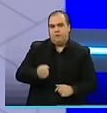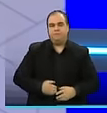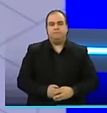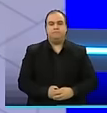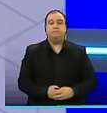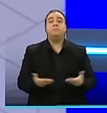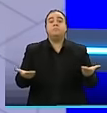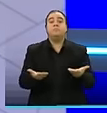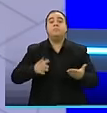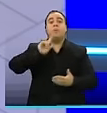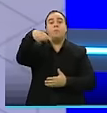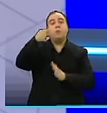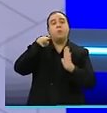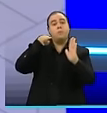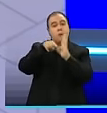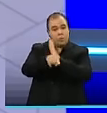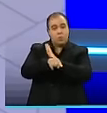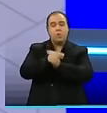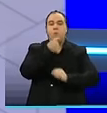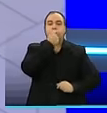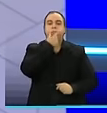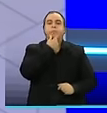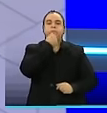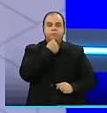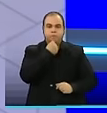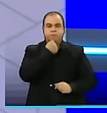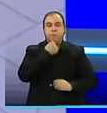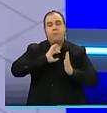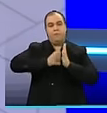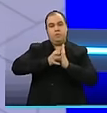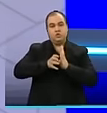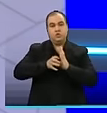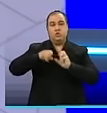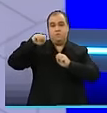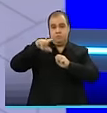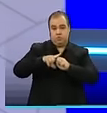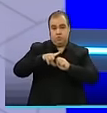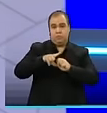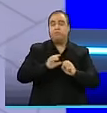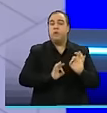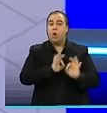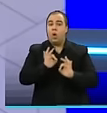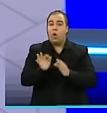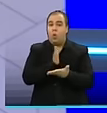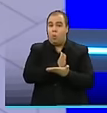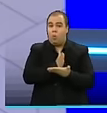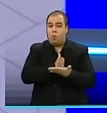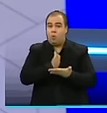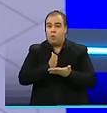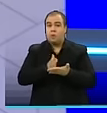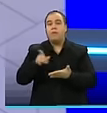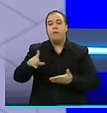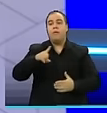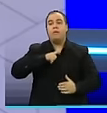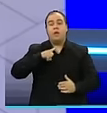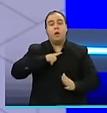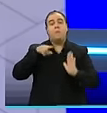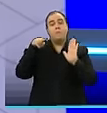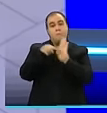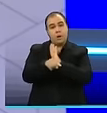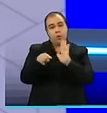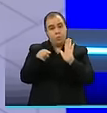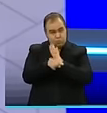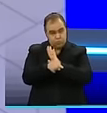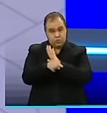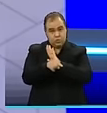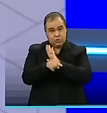E a próxima pergunta é do candidato Guilherme Boulos, do PSOL. Pela ordem, obrigatoriamente, ele terá de perguntar para o